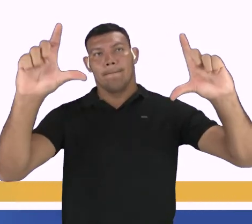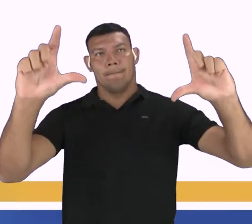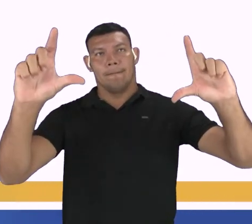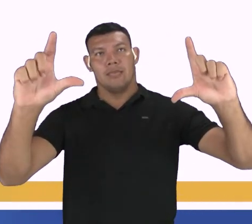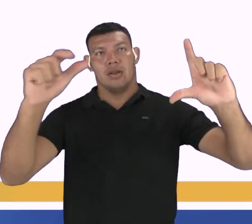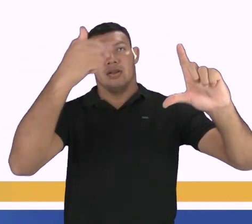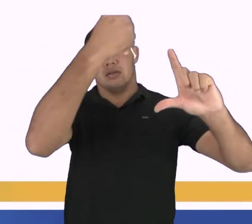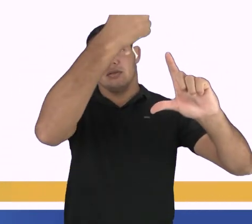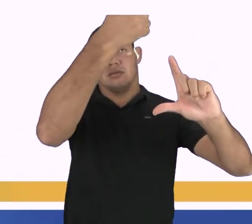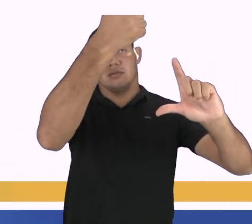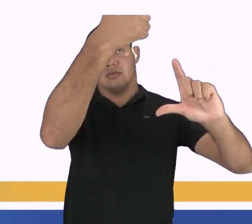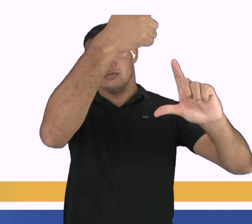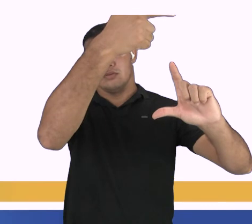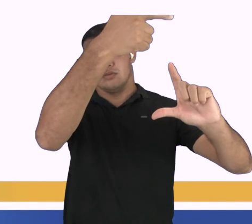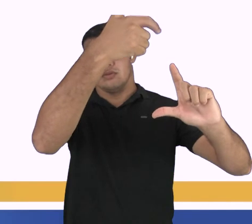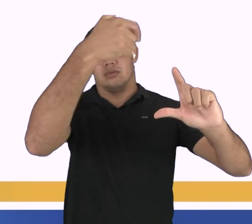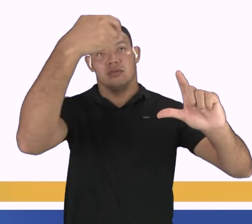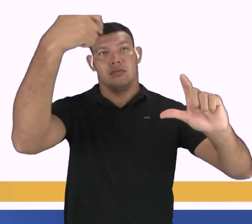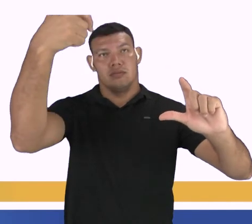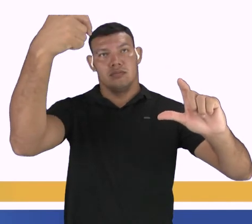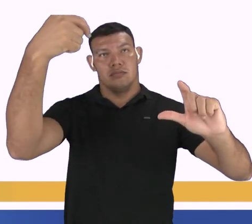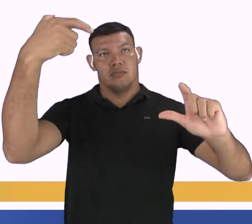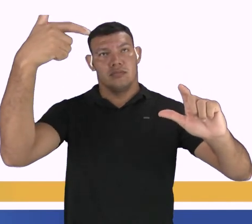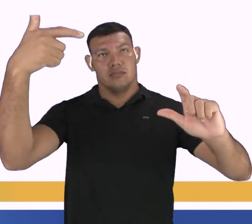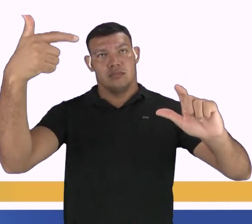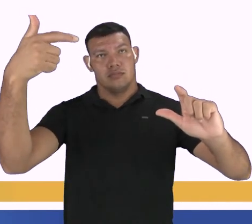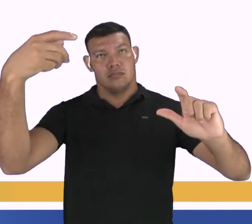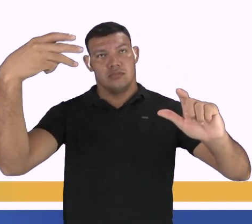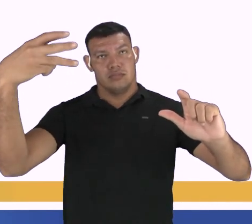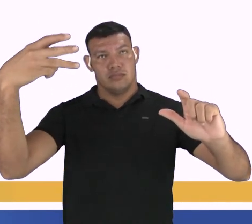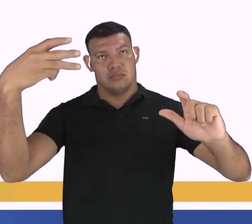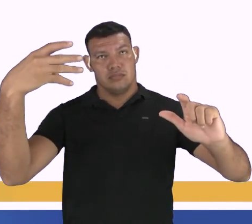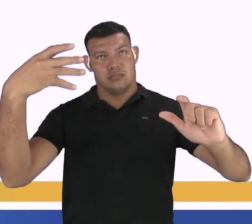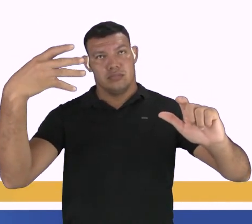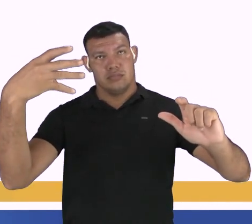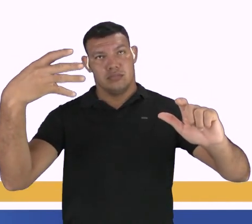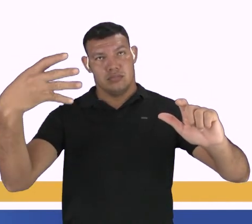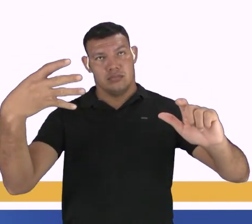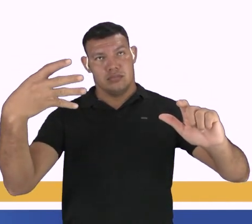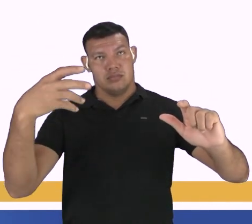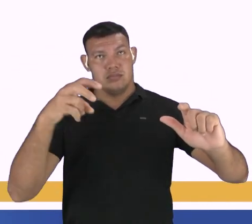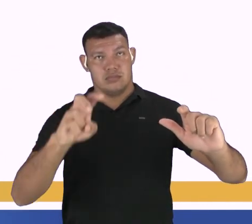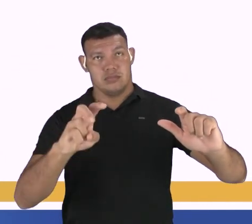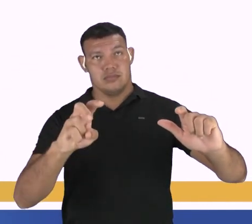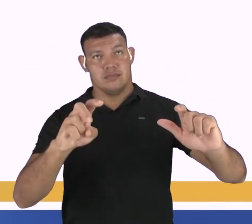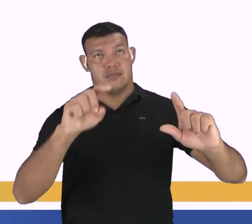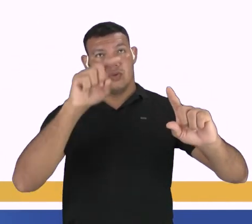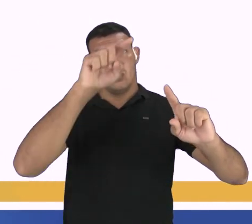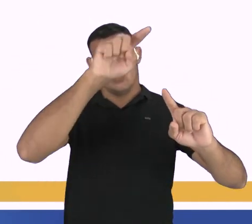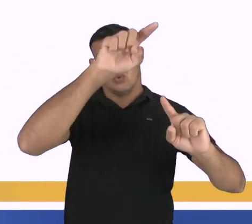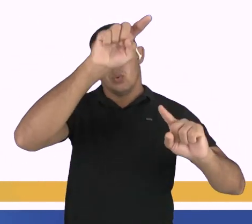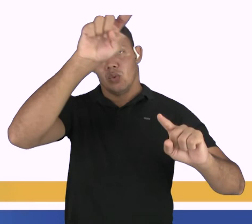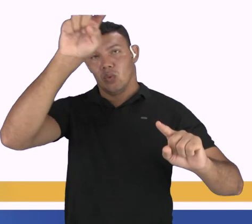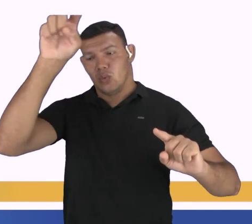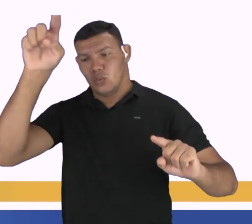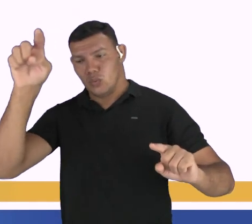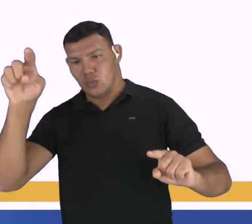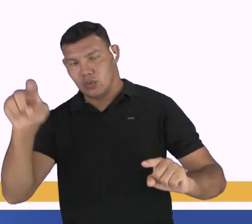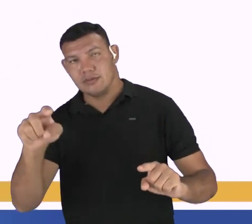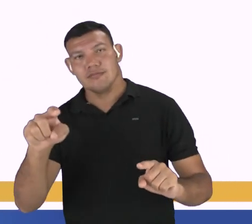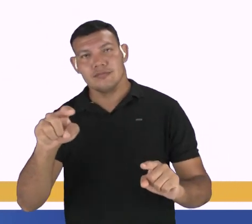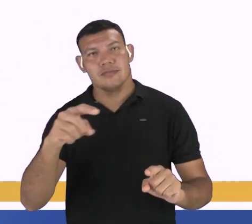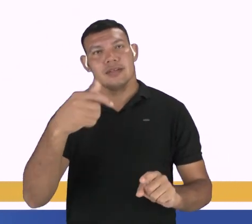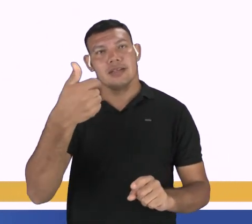30 mais 30, mais 30, mais 30, mais 30. Ou seja, nós tivemos 150 graus